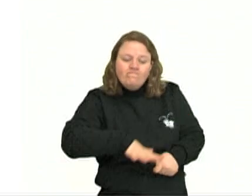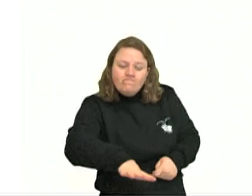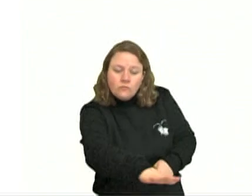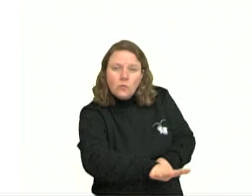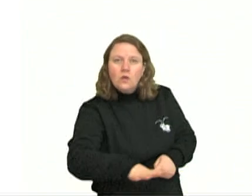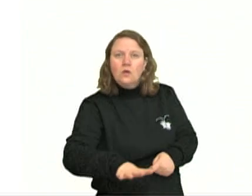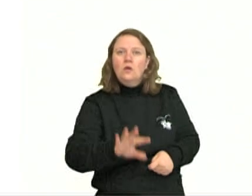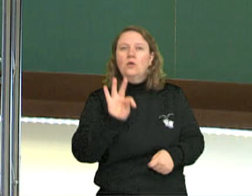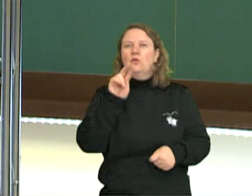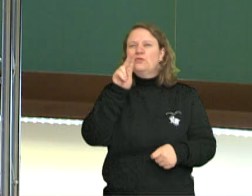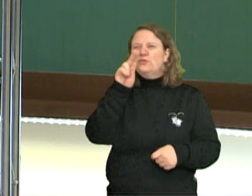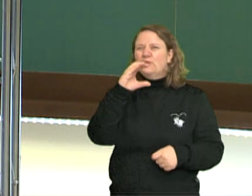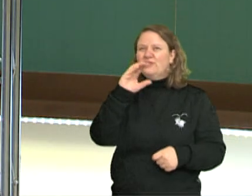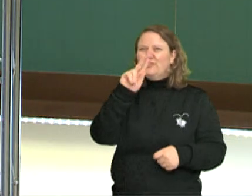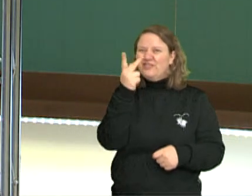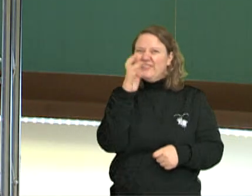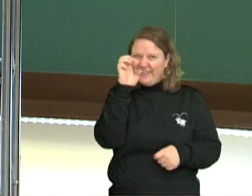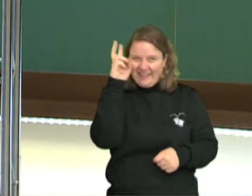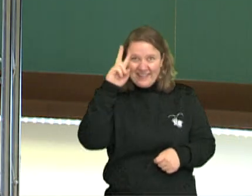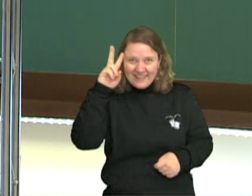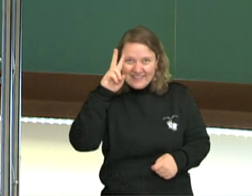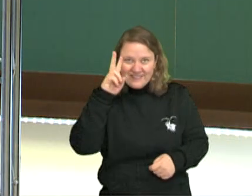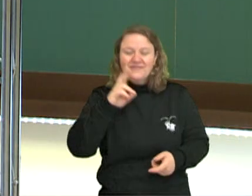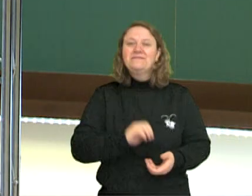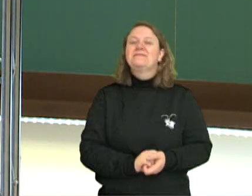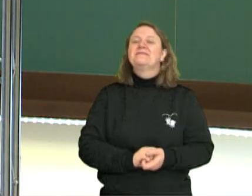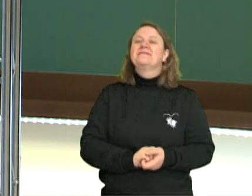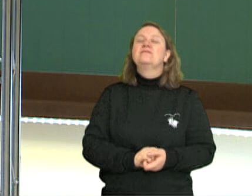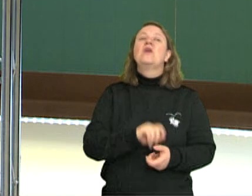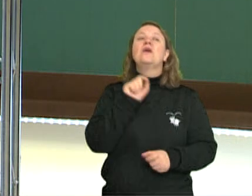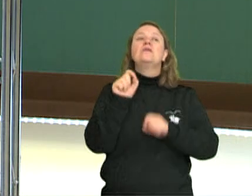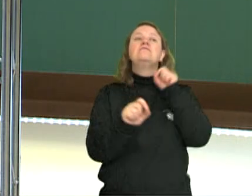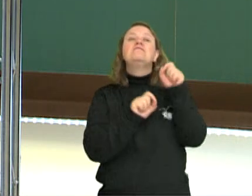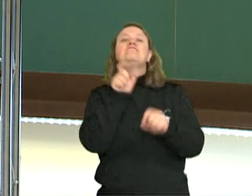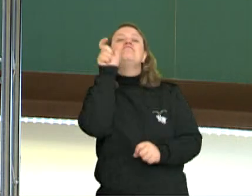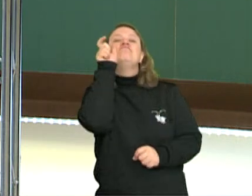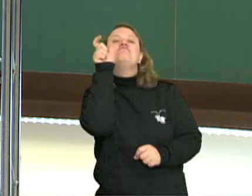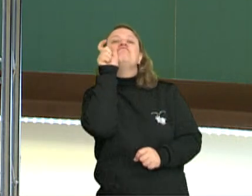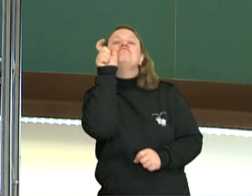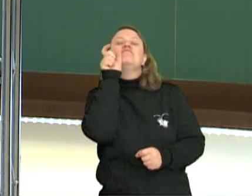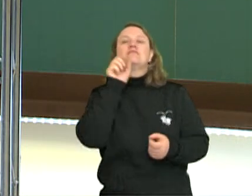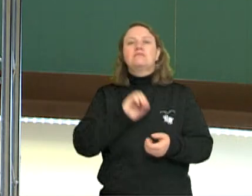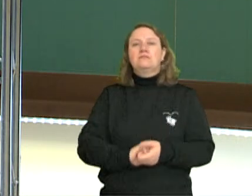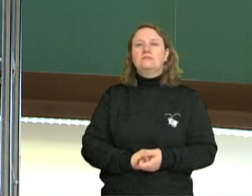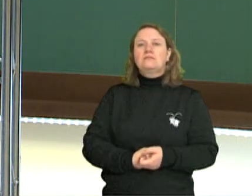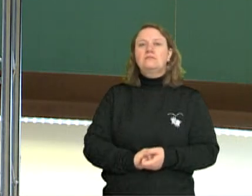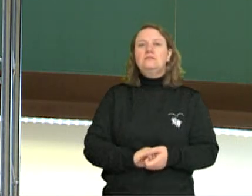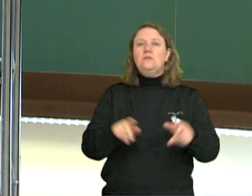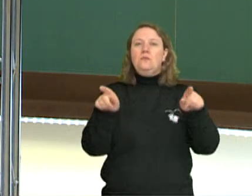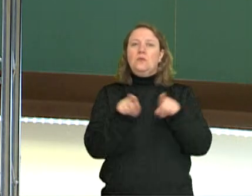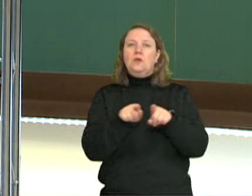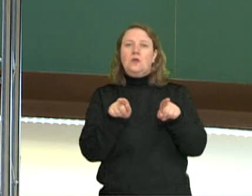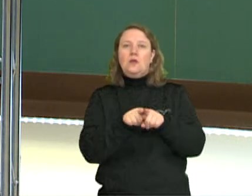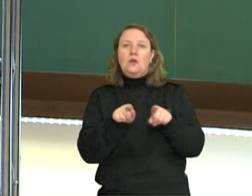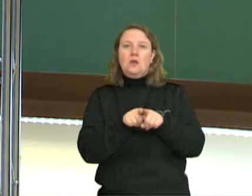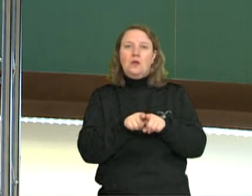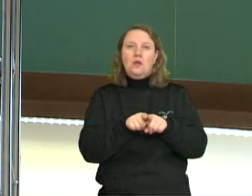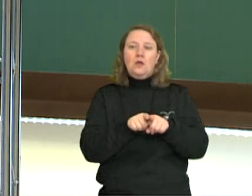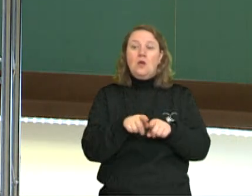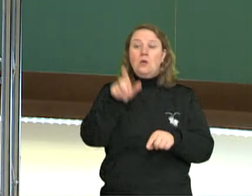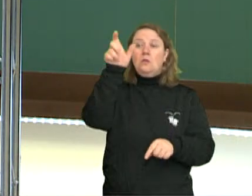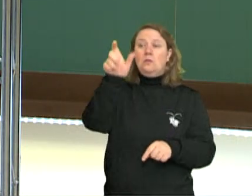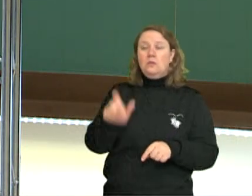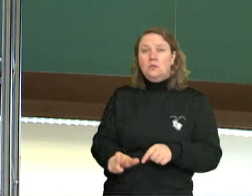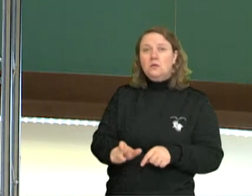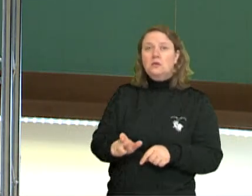chamado de touché. Lembram disso? E o que mais que nós vimos? Nós vimos que para que um lutador